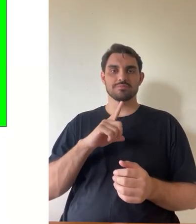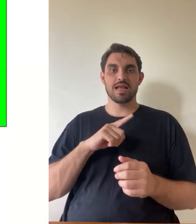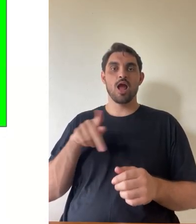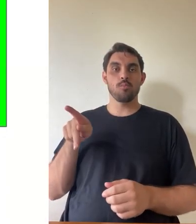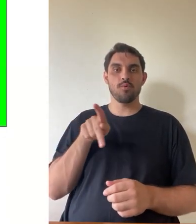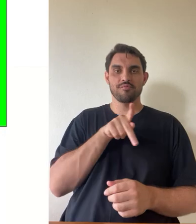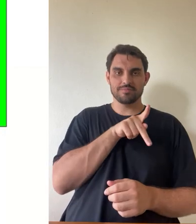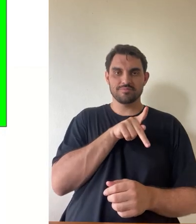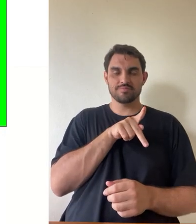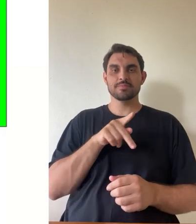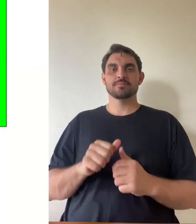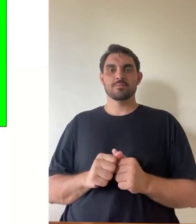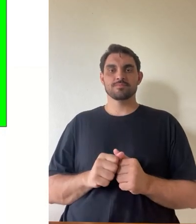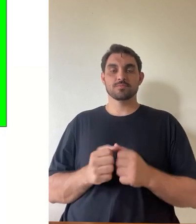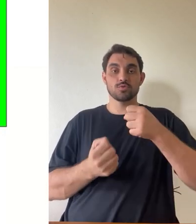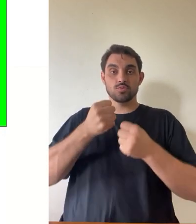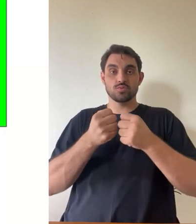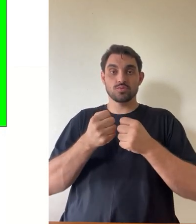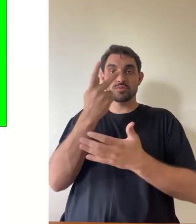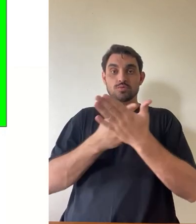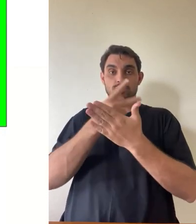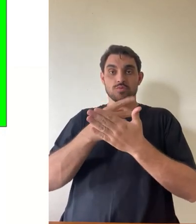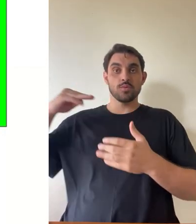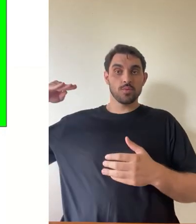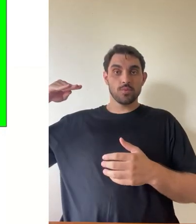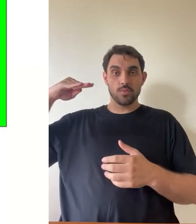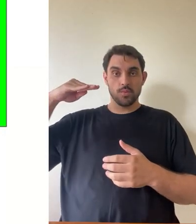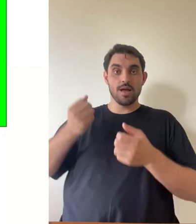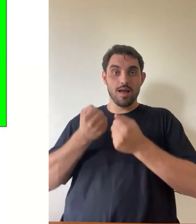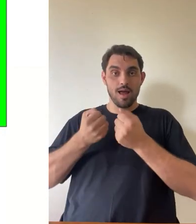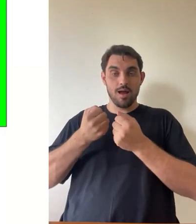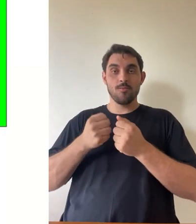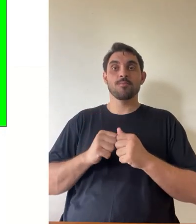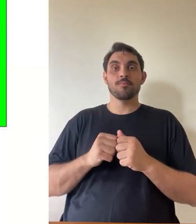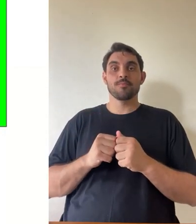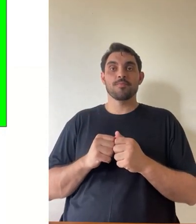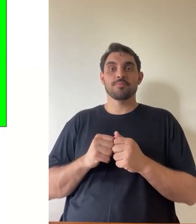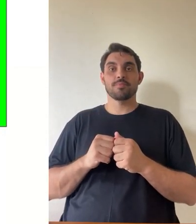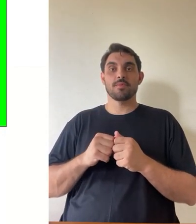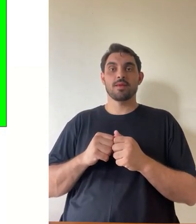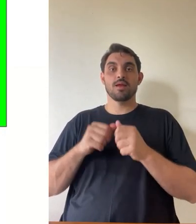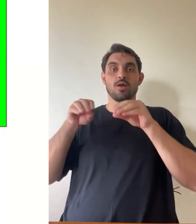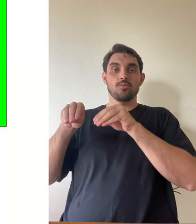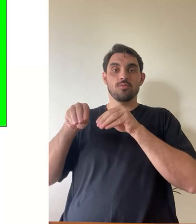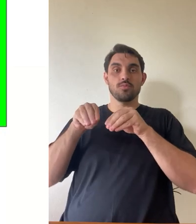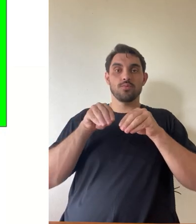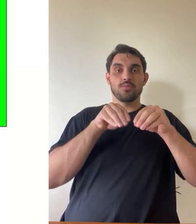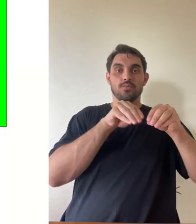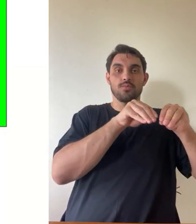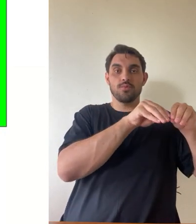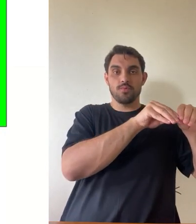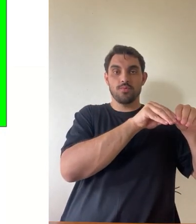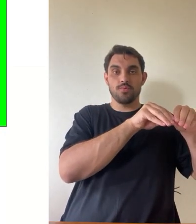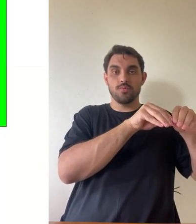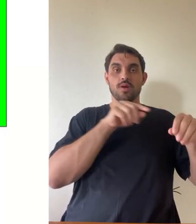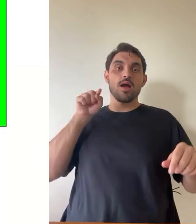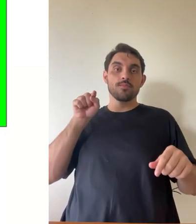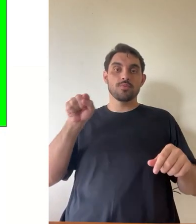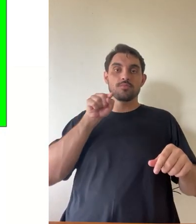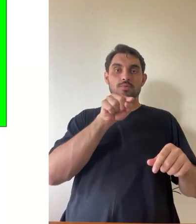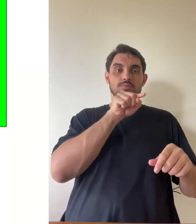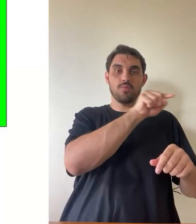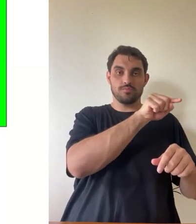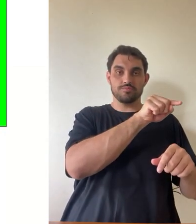ocorrerá, então, o movimento do móvel, né, nesse caso desse carrinho, que vai se deslocar em